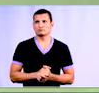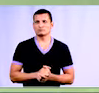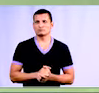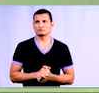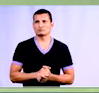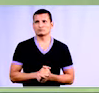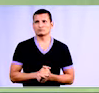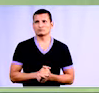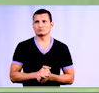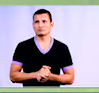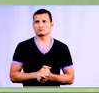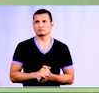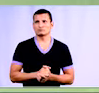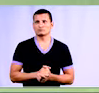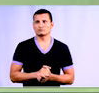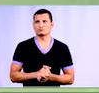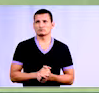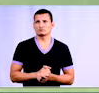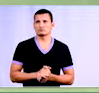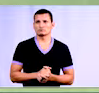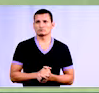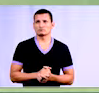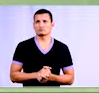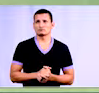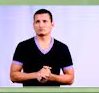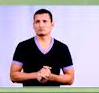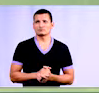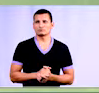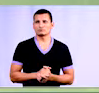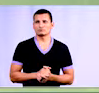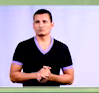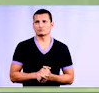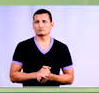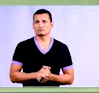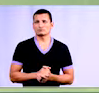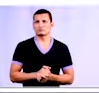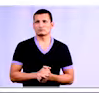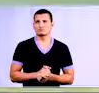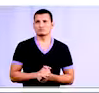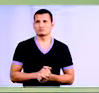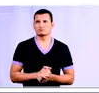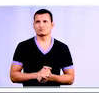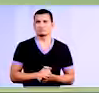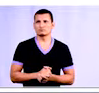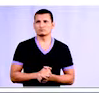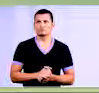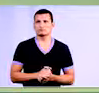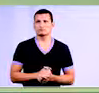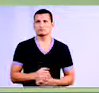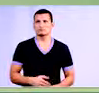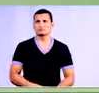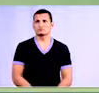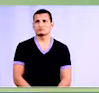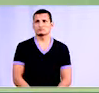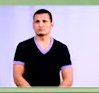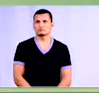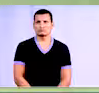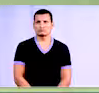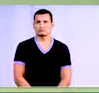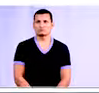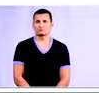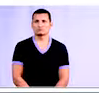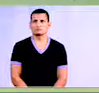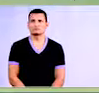só tem 2, né? Mas dá a ideia de que você tem muito mais, né? Tá utilizando e deixando